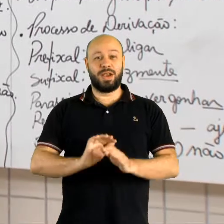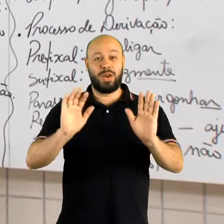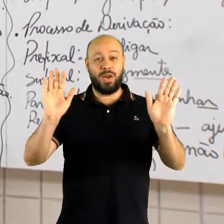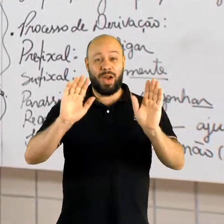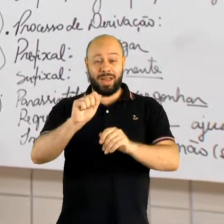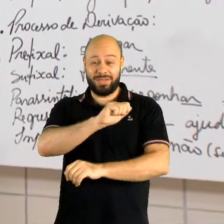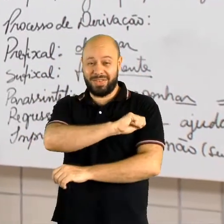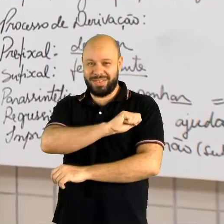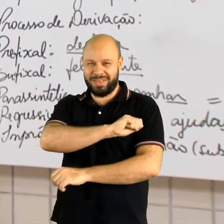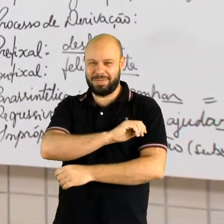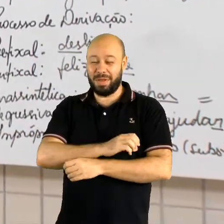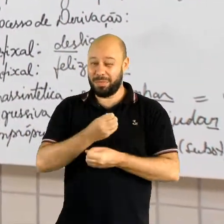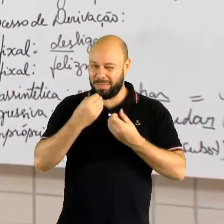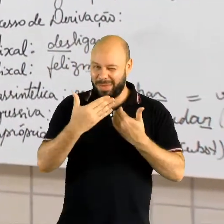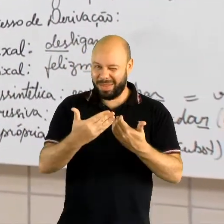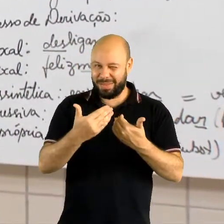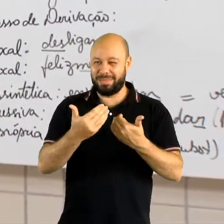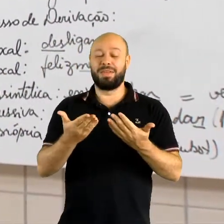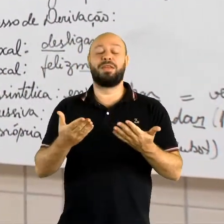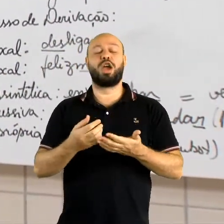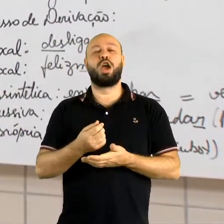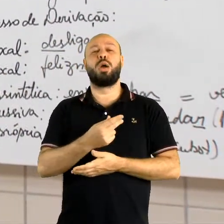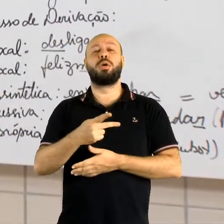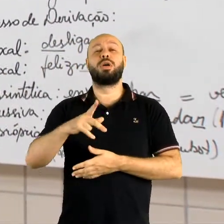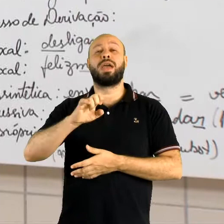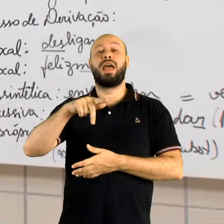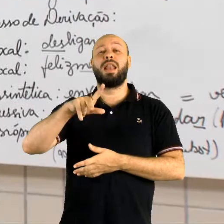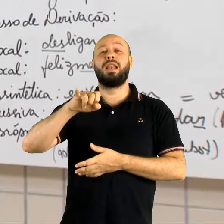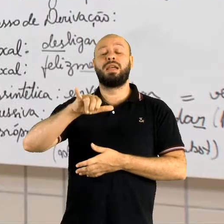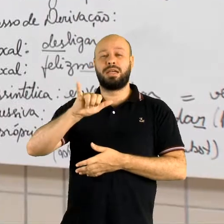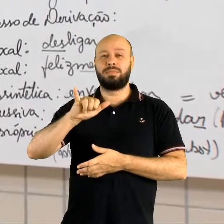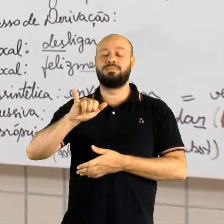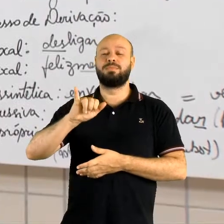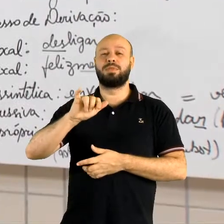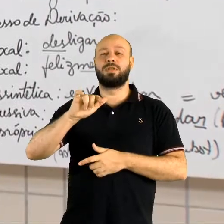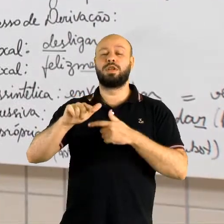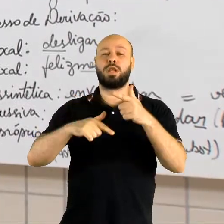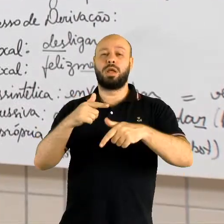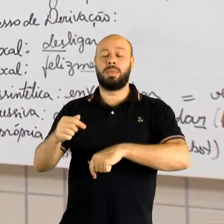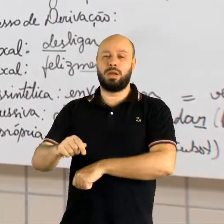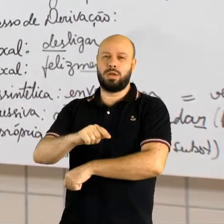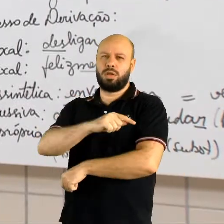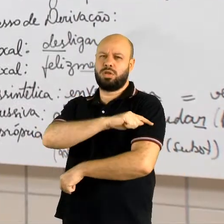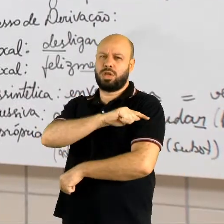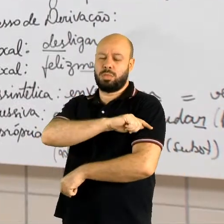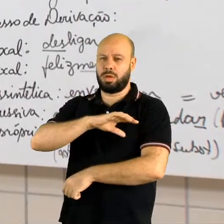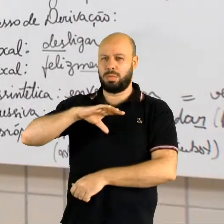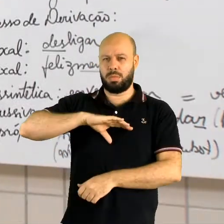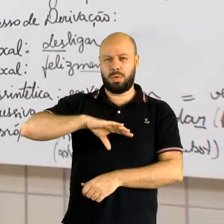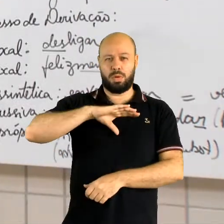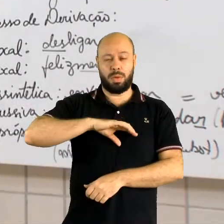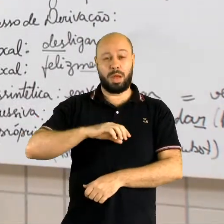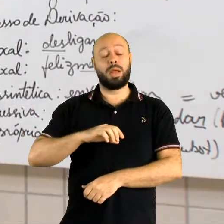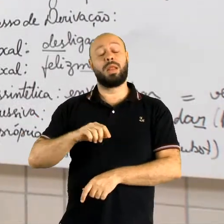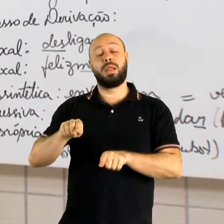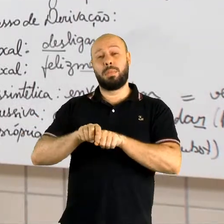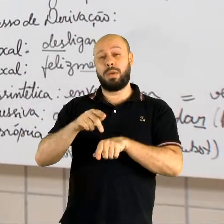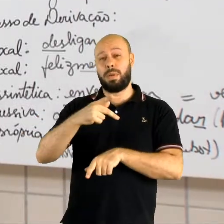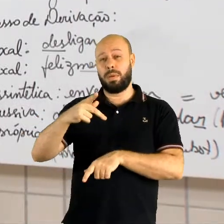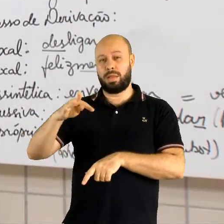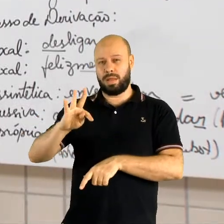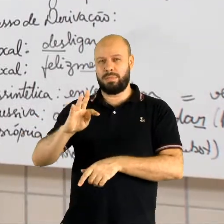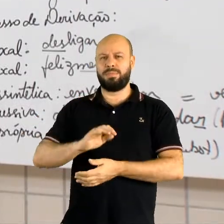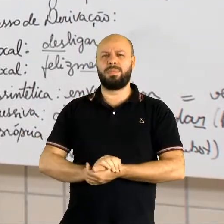Olá, estudantes, tudo bem? Sou a professora Kelly Guimarães, professora do 7º ano de Língua Portuguesa e PPT. E o que nós